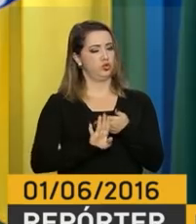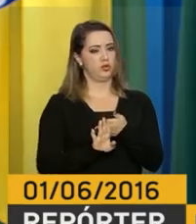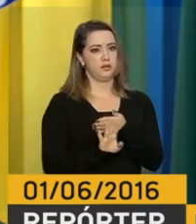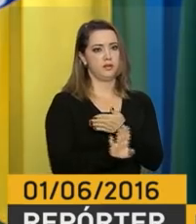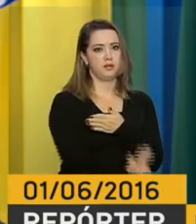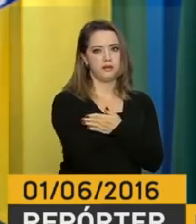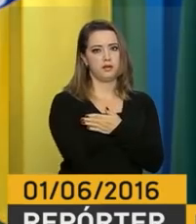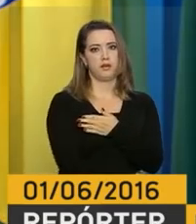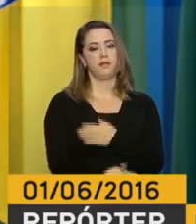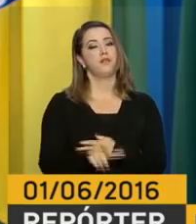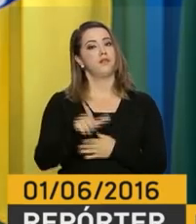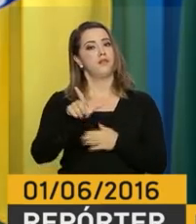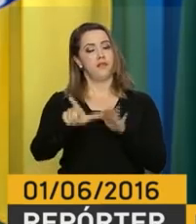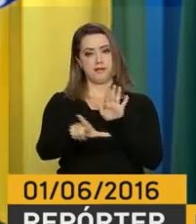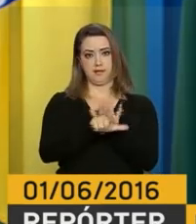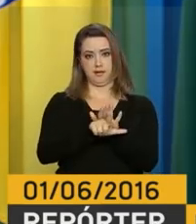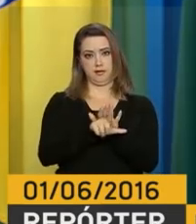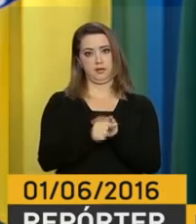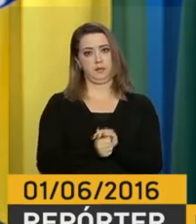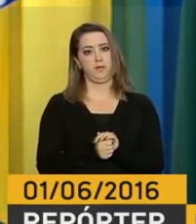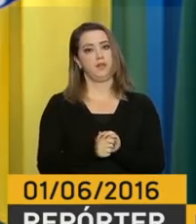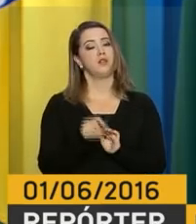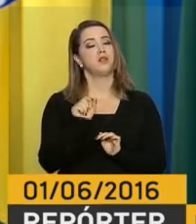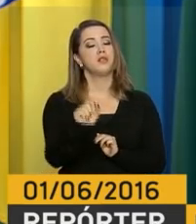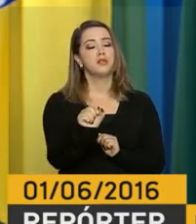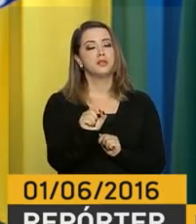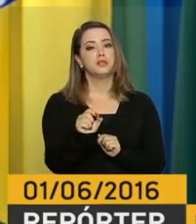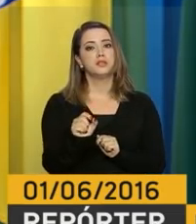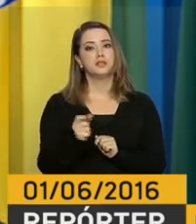legalidade e neste particular